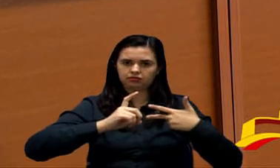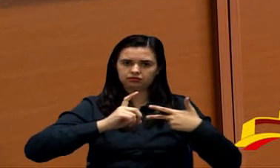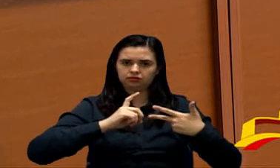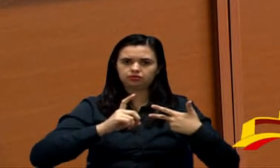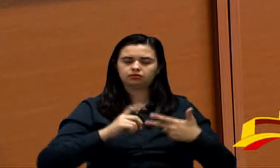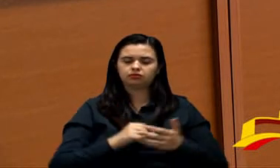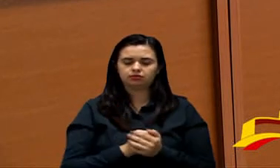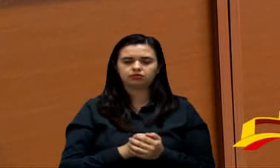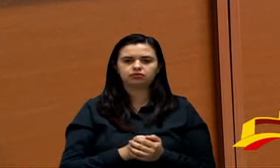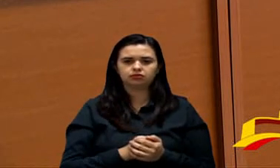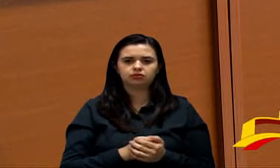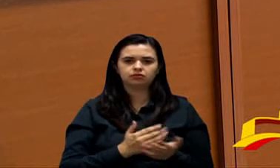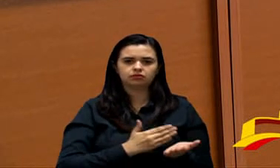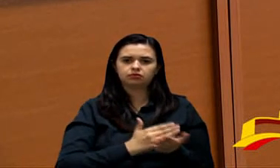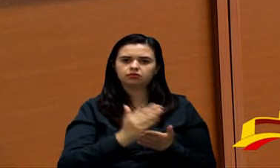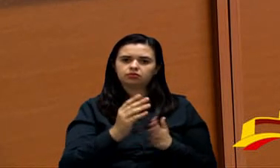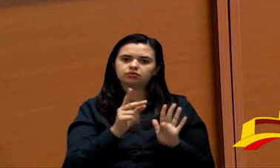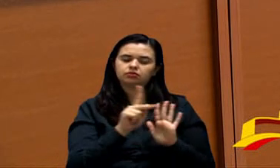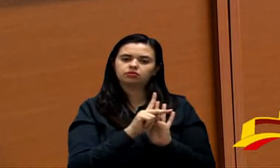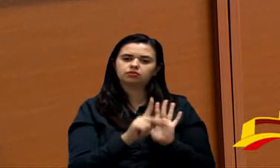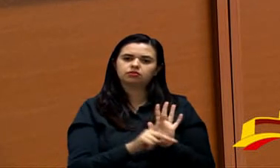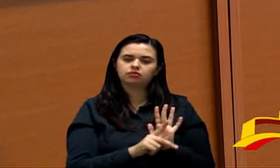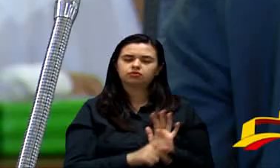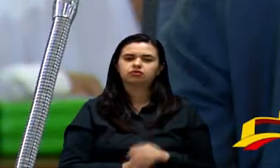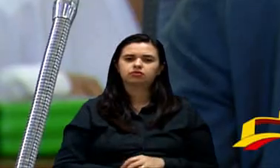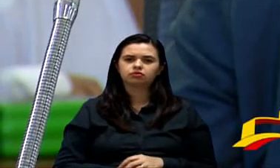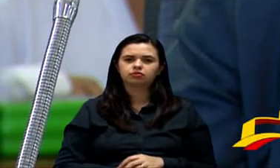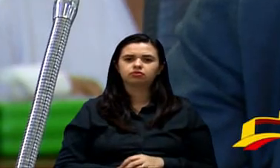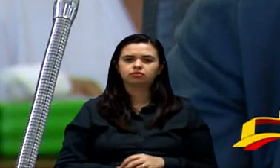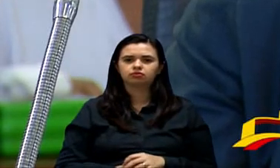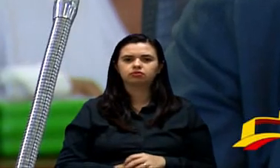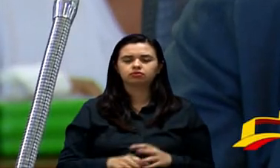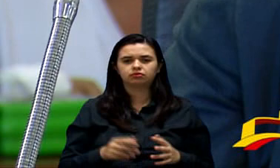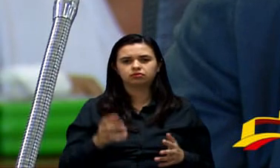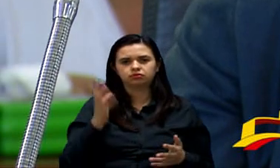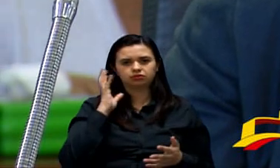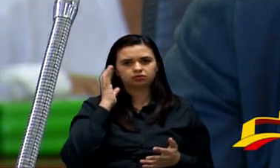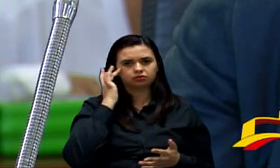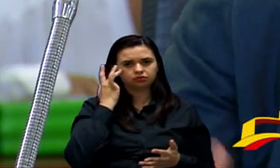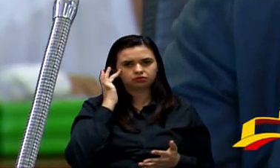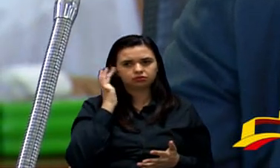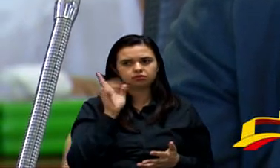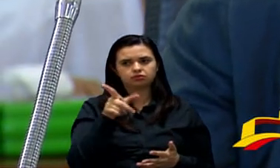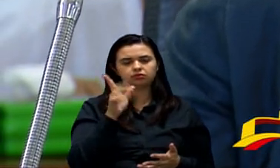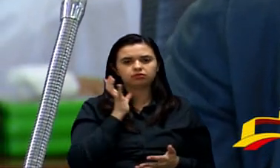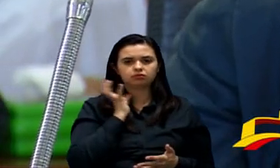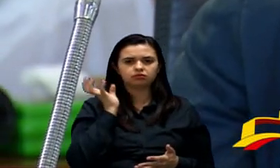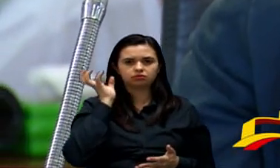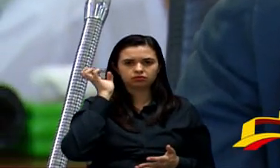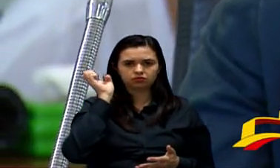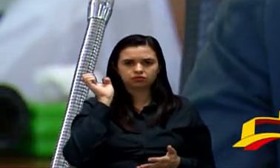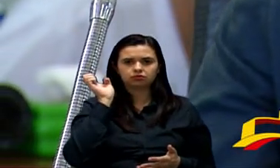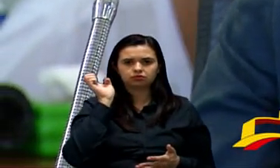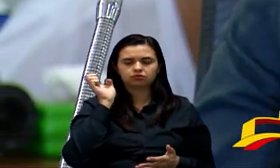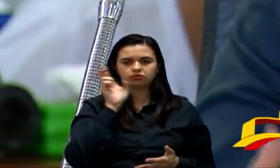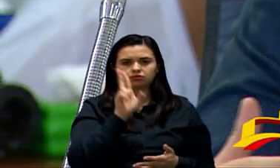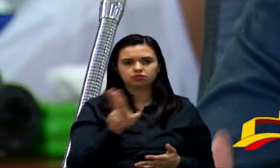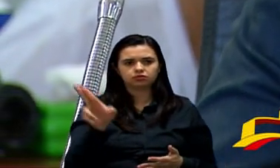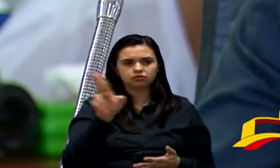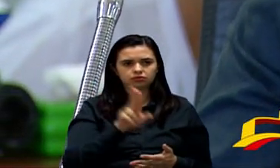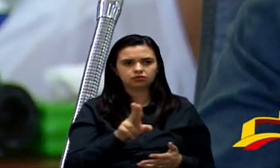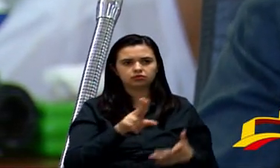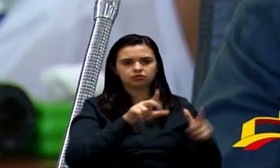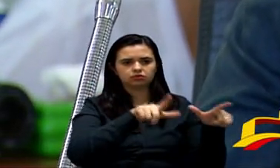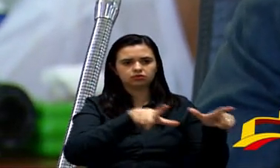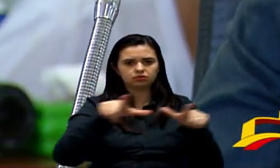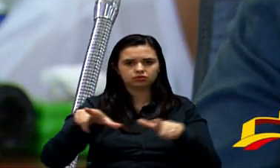iniciativa. A ideia também da vereadora Fernanda, eu acho que é muito sensacional, de poder usar esses espaços para o